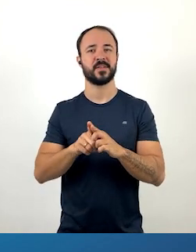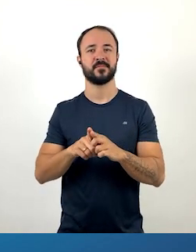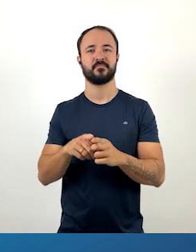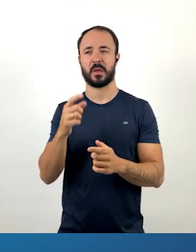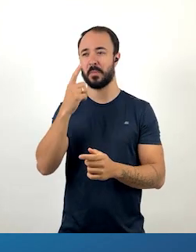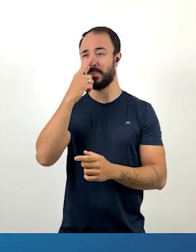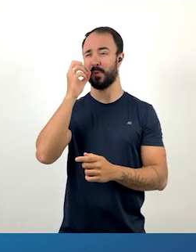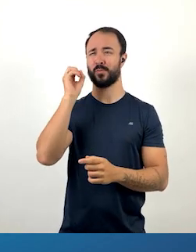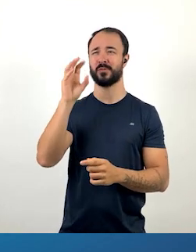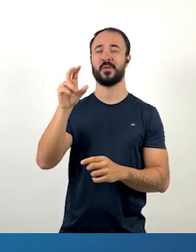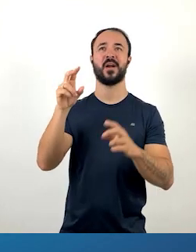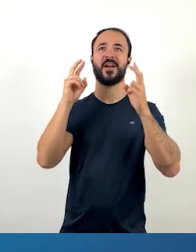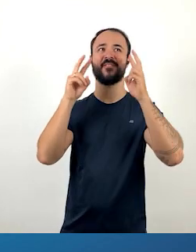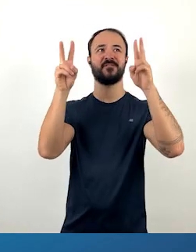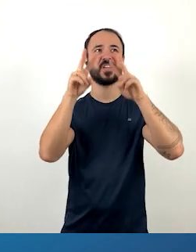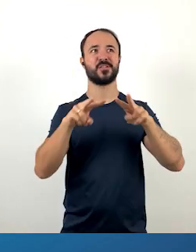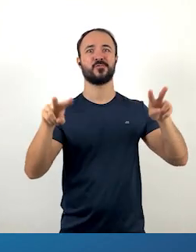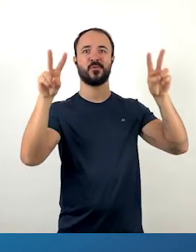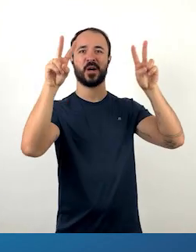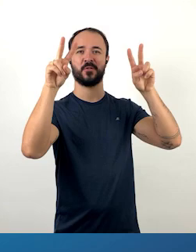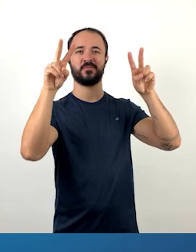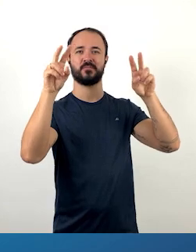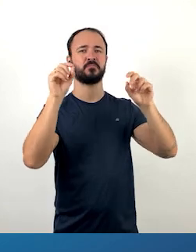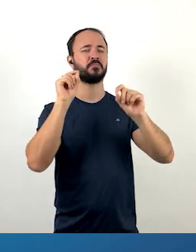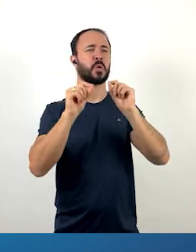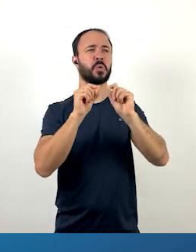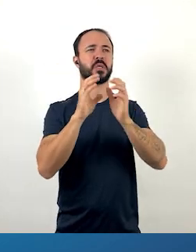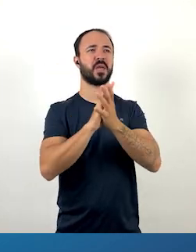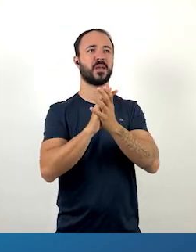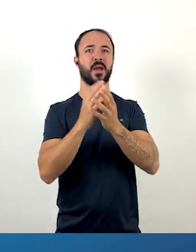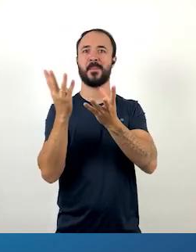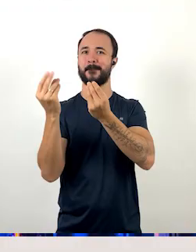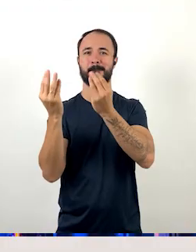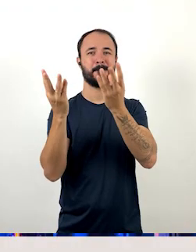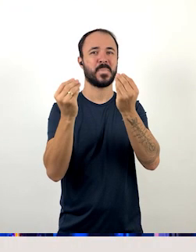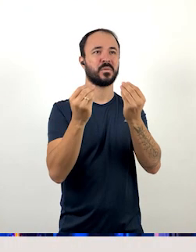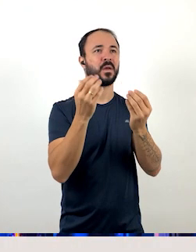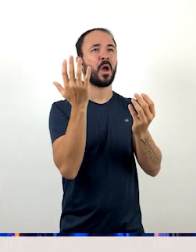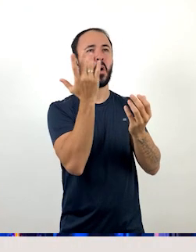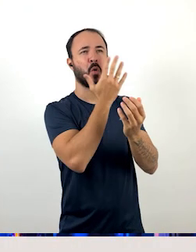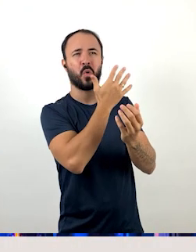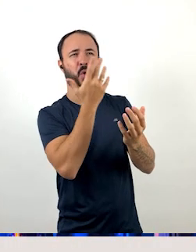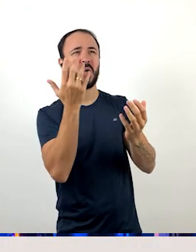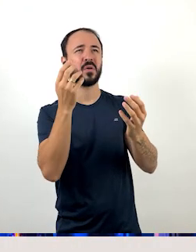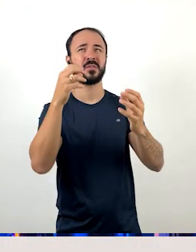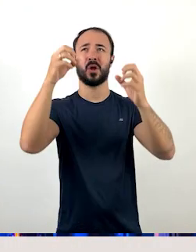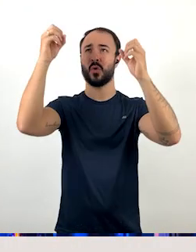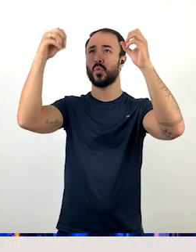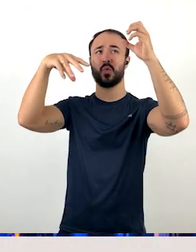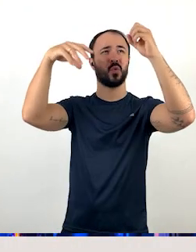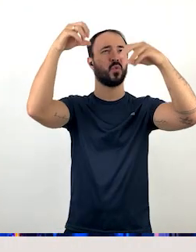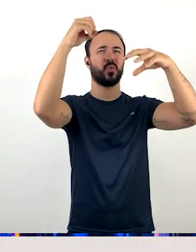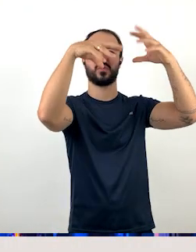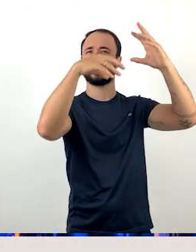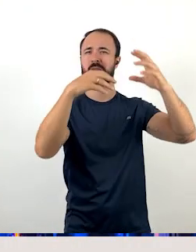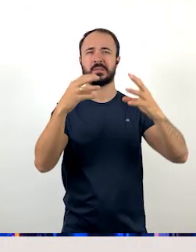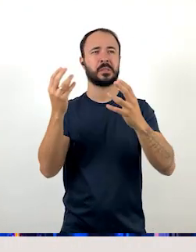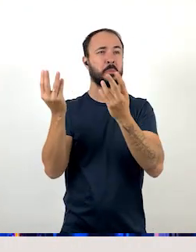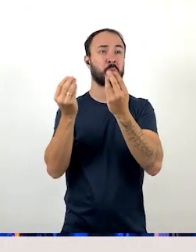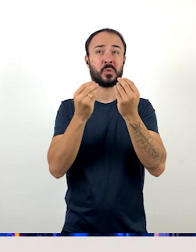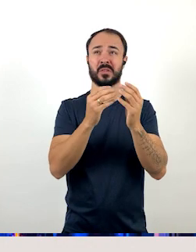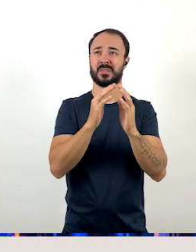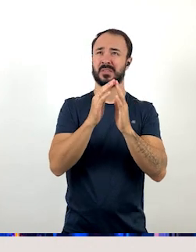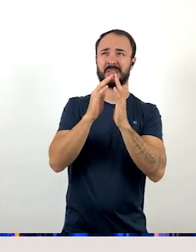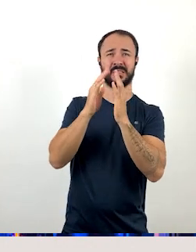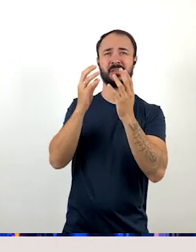Poluição visual, excesso de placas, cores e luzes. Você já deve ter percebido que em algumas regiões onde você vai, onde